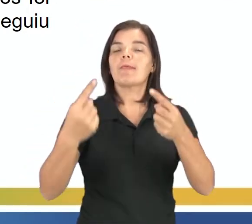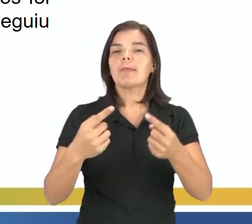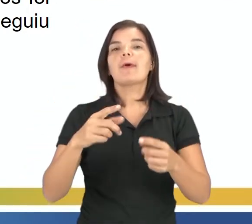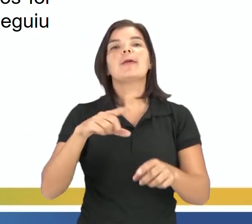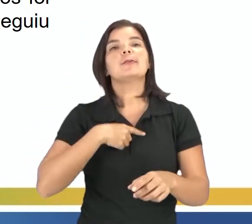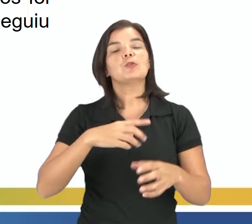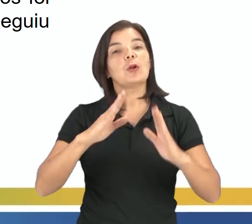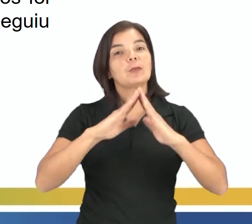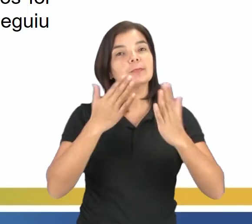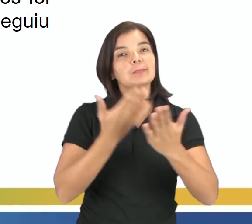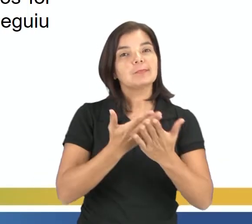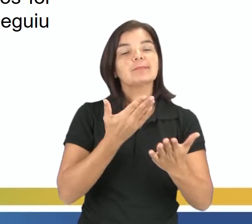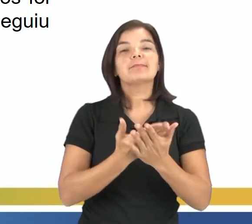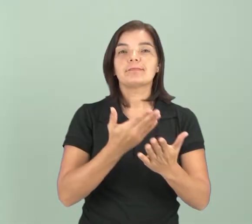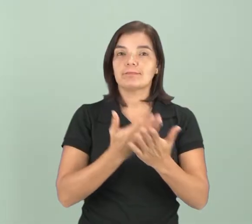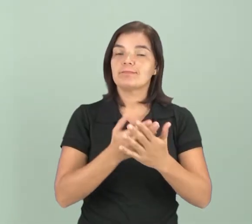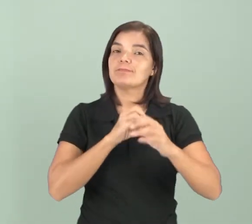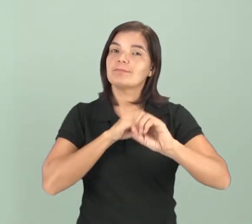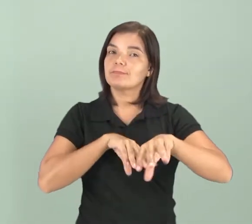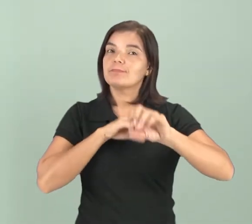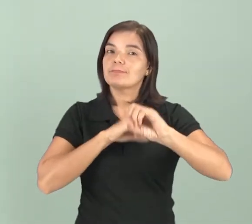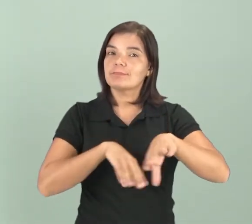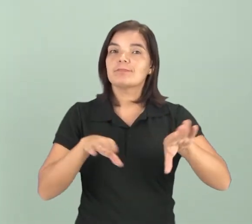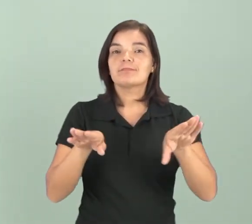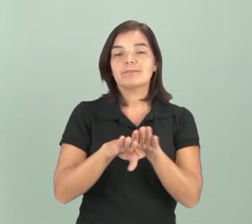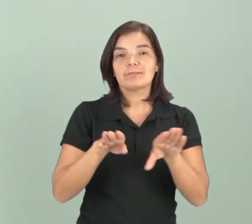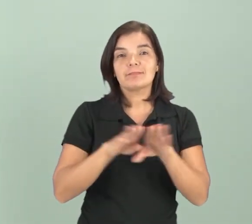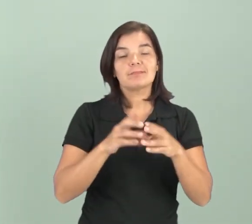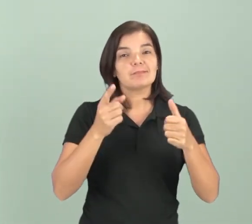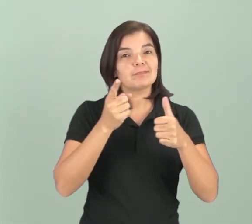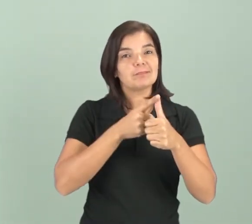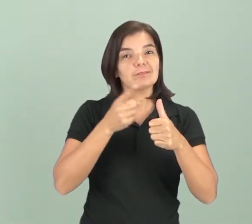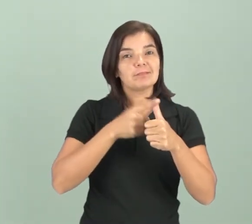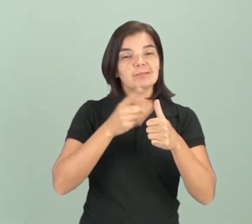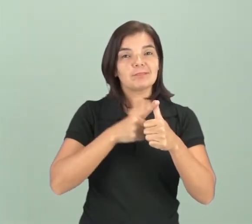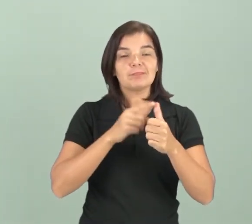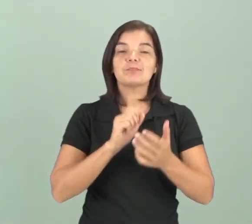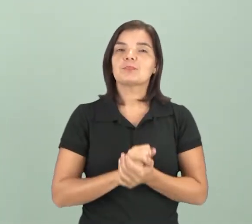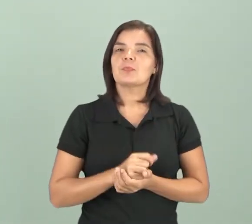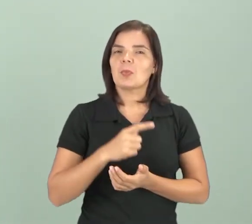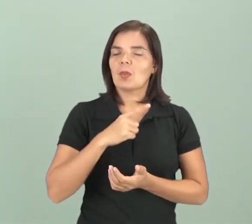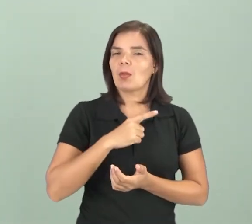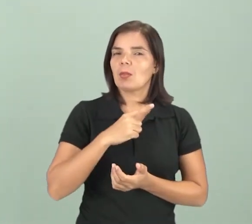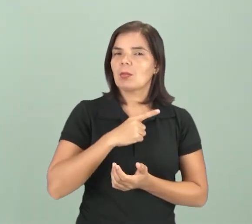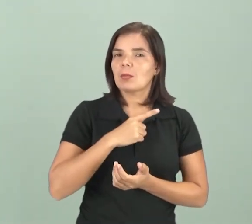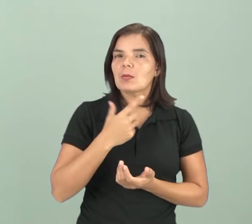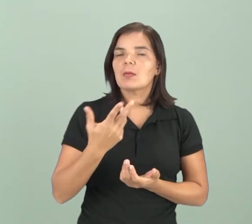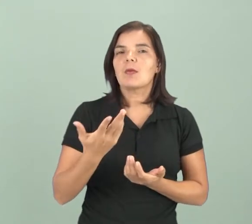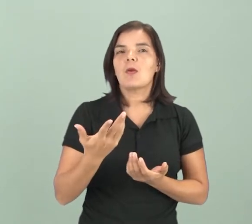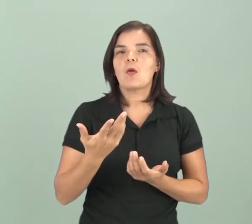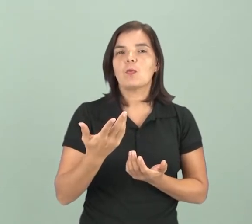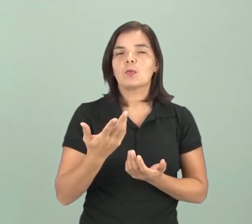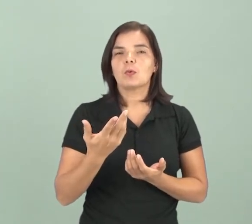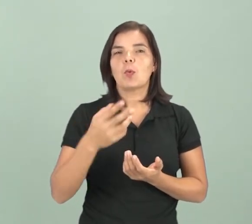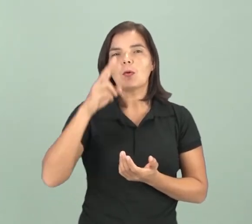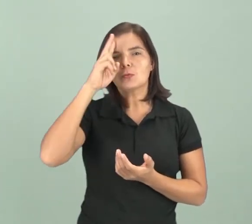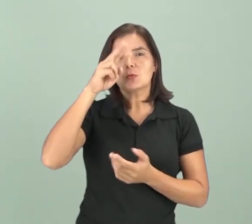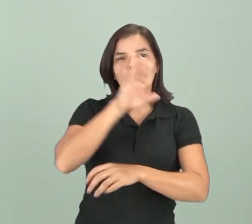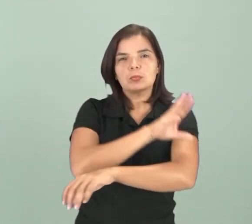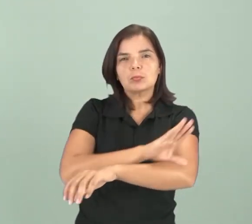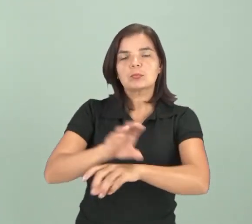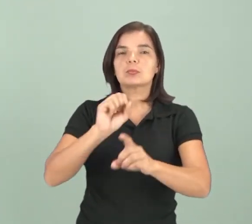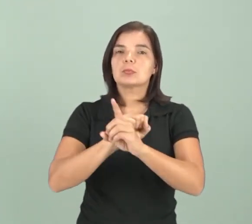equipe no colégio onde ele lecionava, né? E foi a primeira, depois houve uma questão de um histórico,